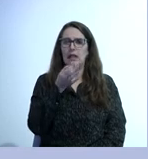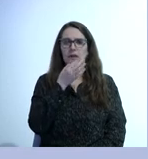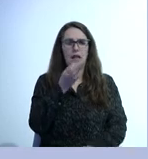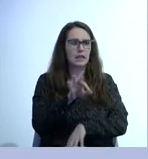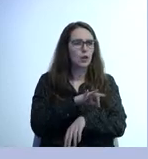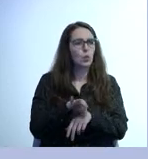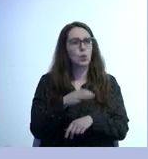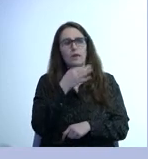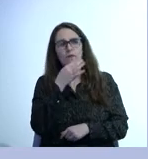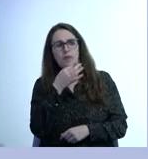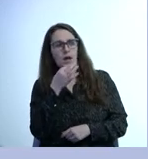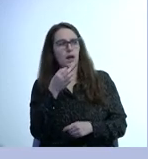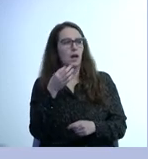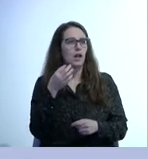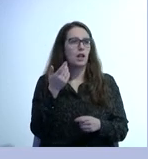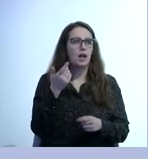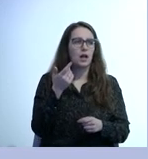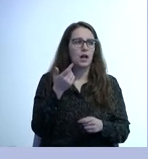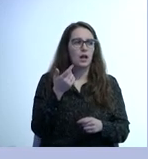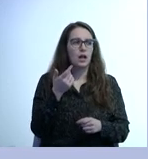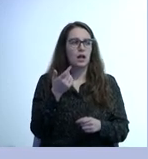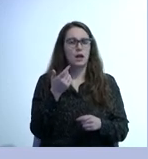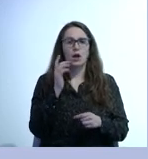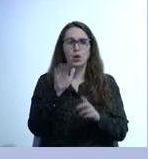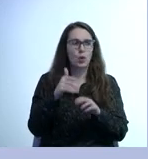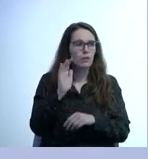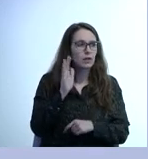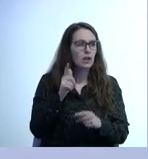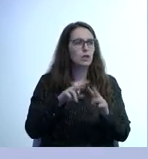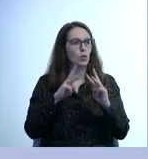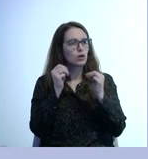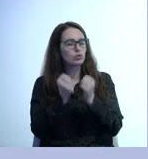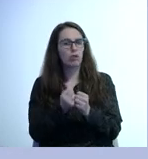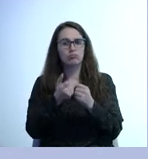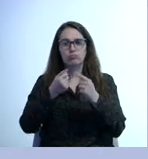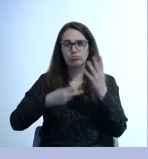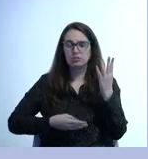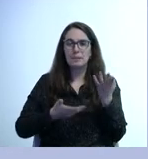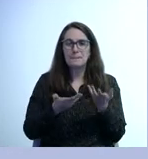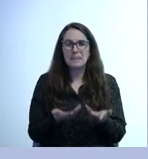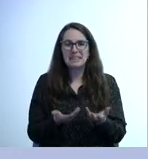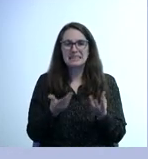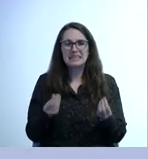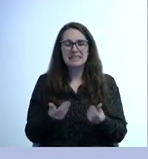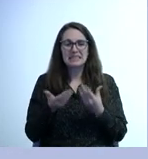da arquitetura, artigos, conferências, workshops, etc., mas está realmente na